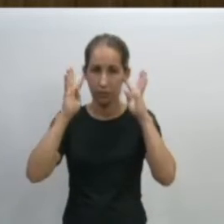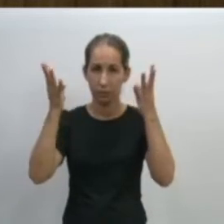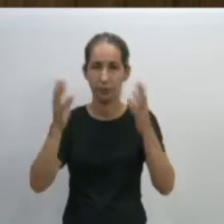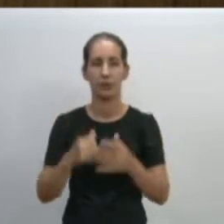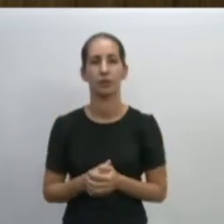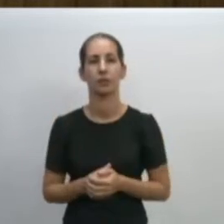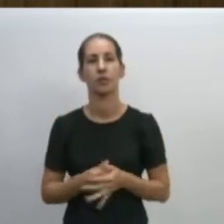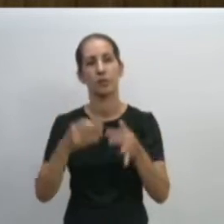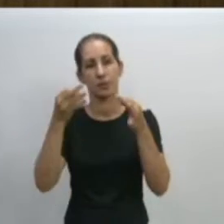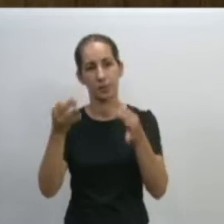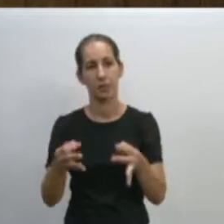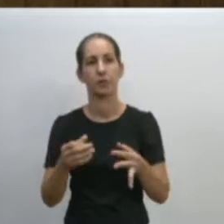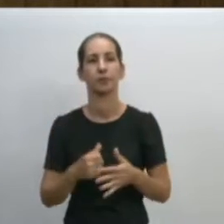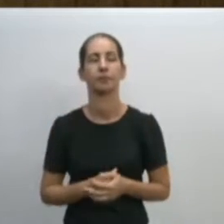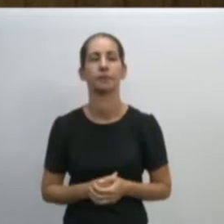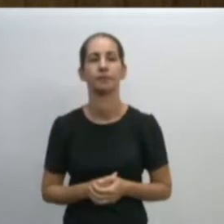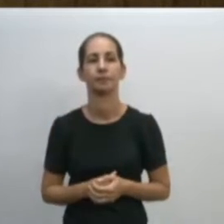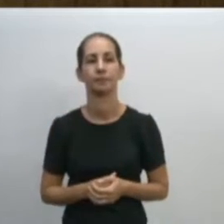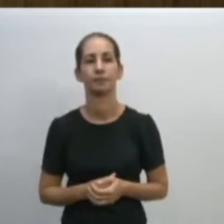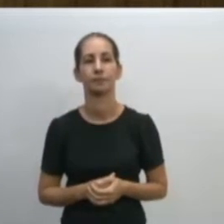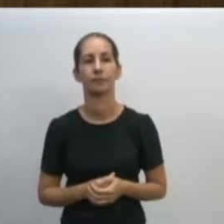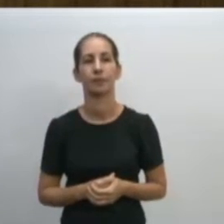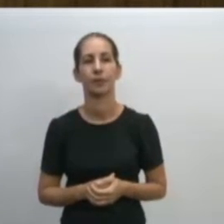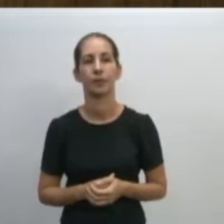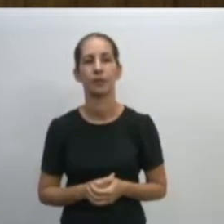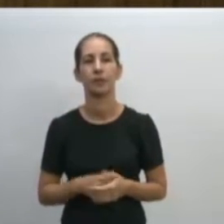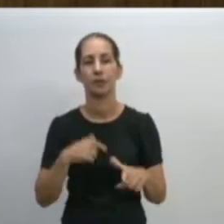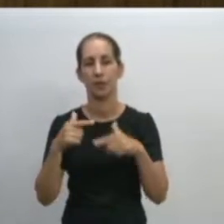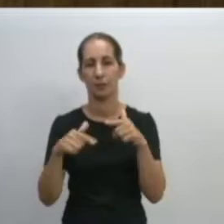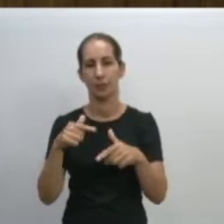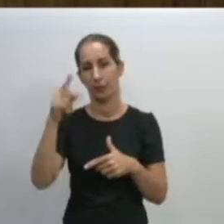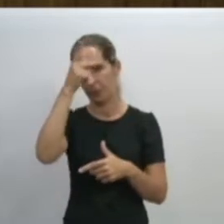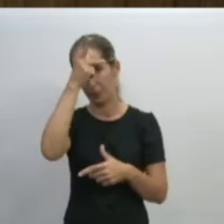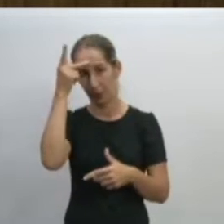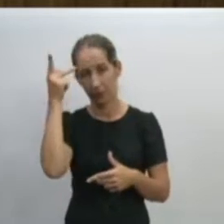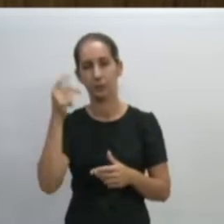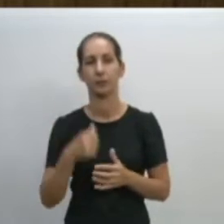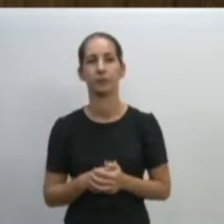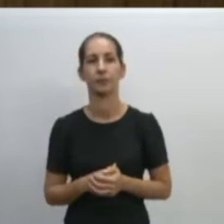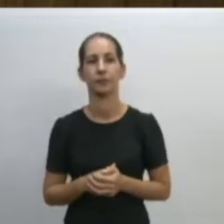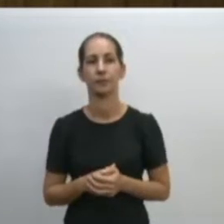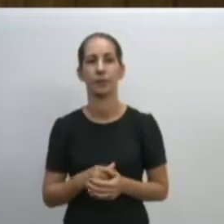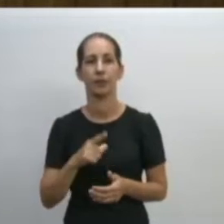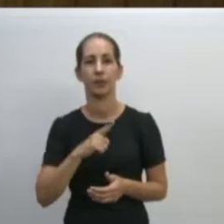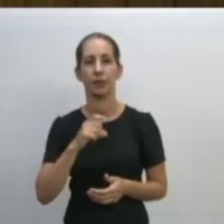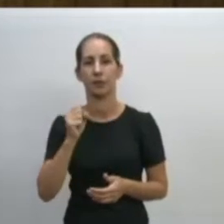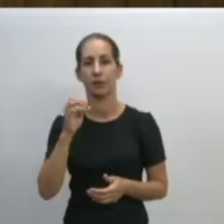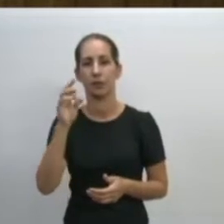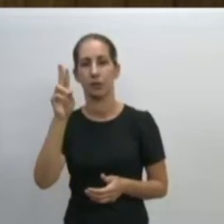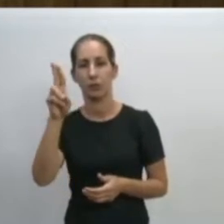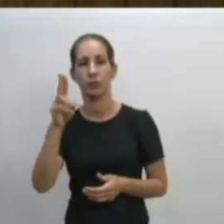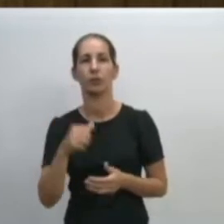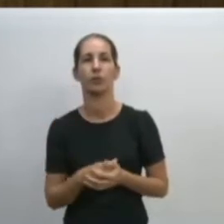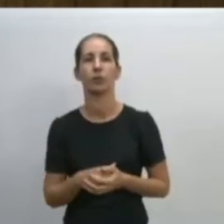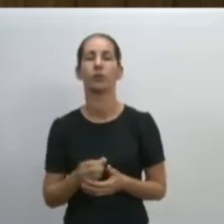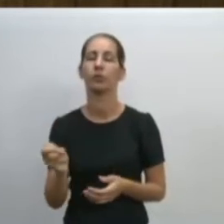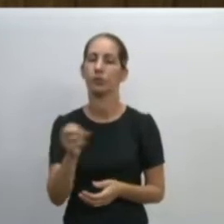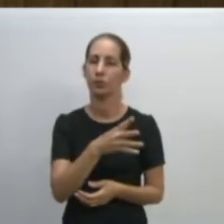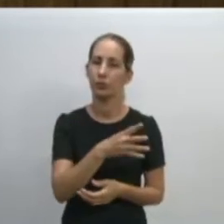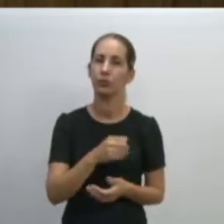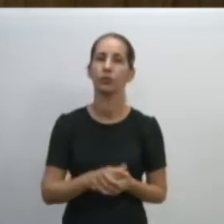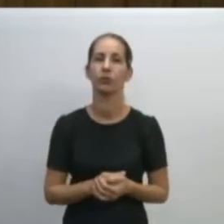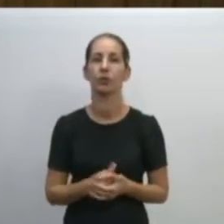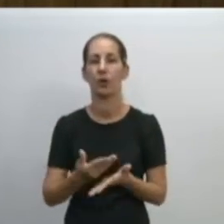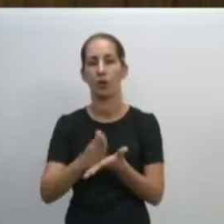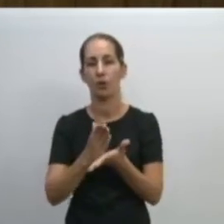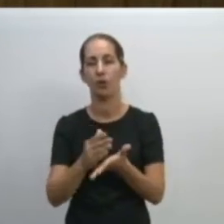mais eficientes para a questão dos serviços públicos. A gente tem a STTU, que ela está mais moderna, a gente tem